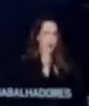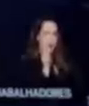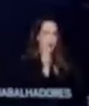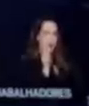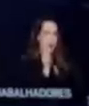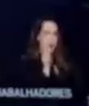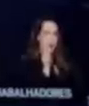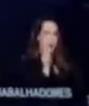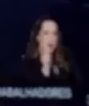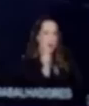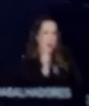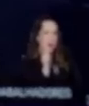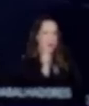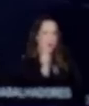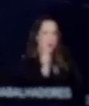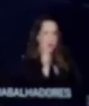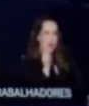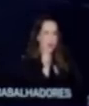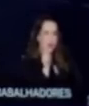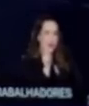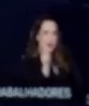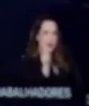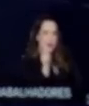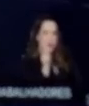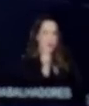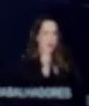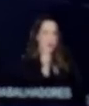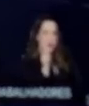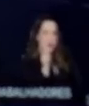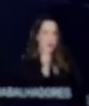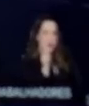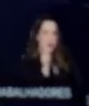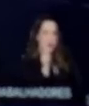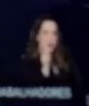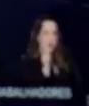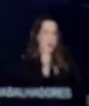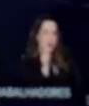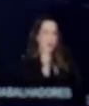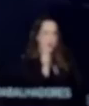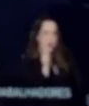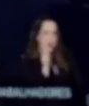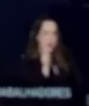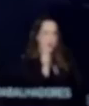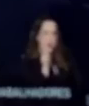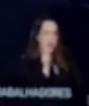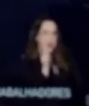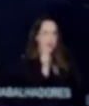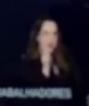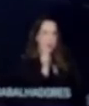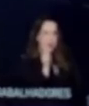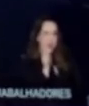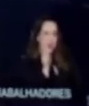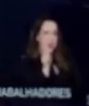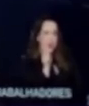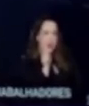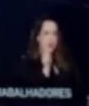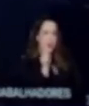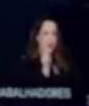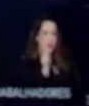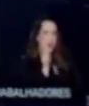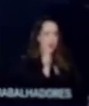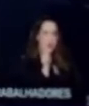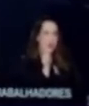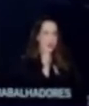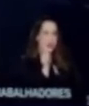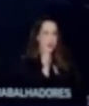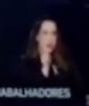Brasil não era um país, no ano passado, onde uma mulher podia ganhar. Não pode. Por exemplo, agora mesmo pode ter uma